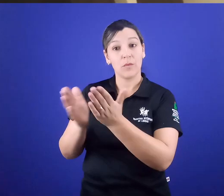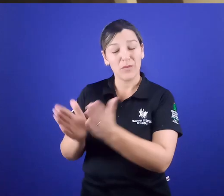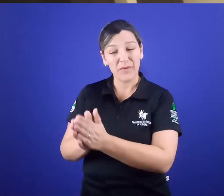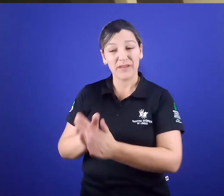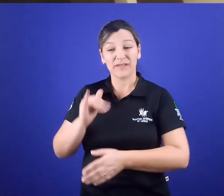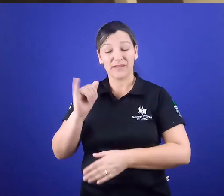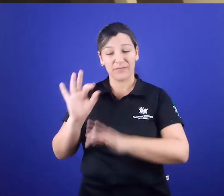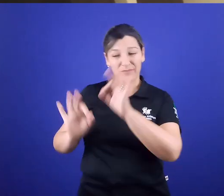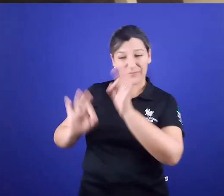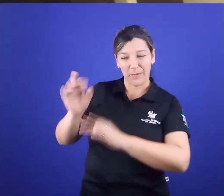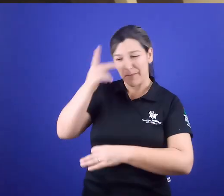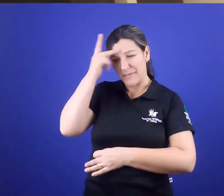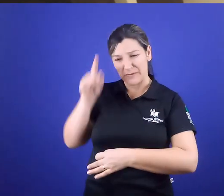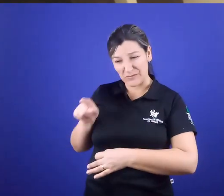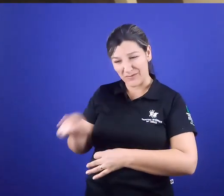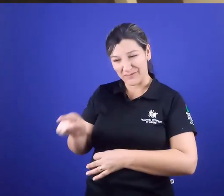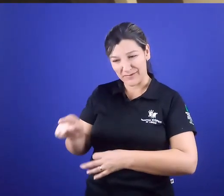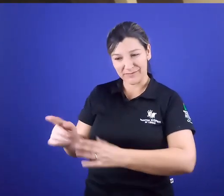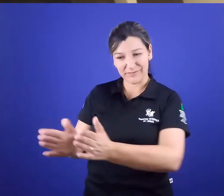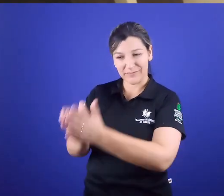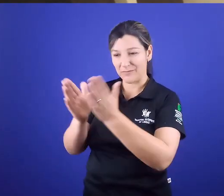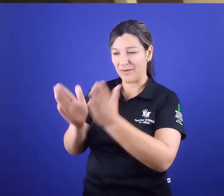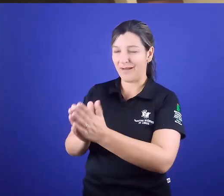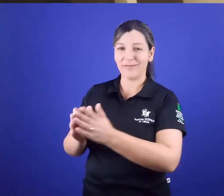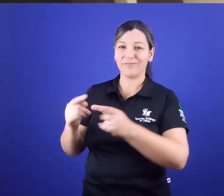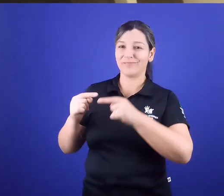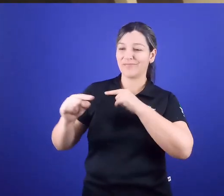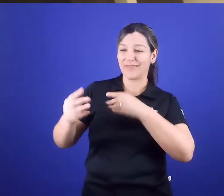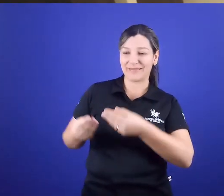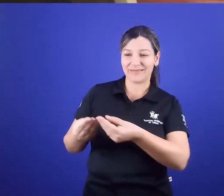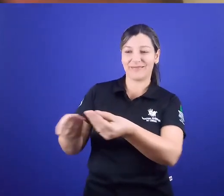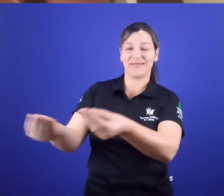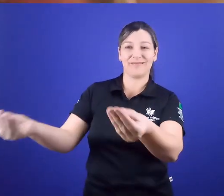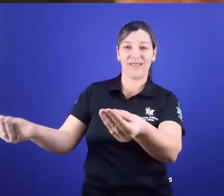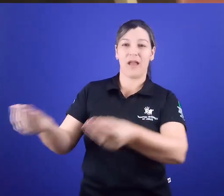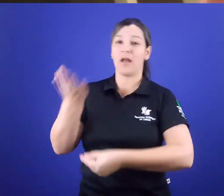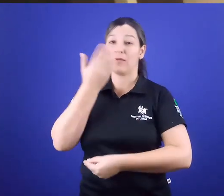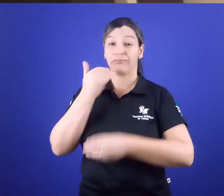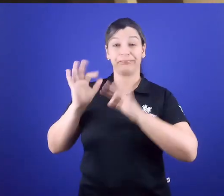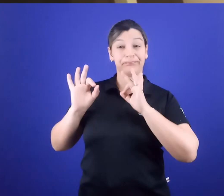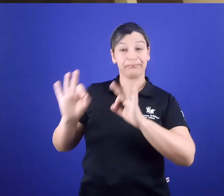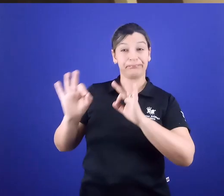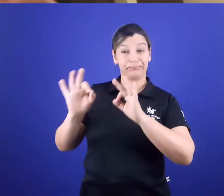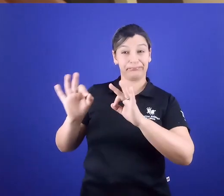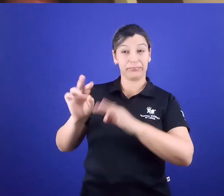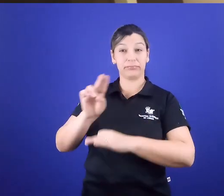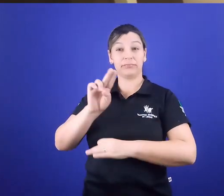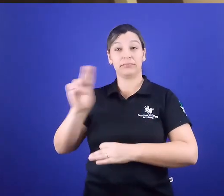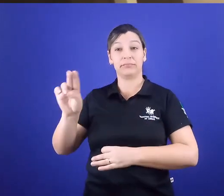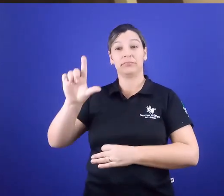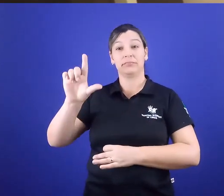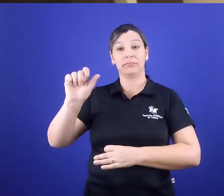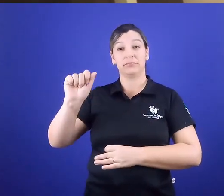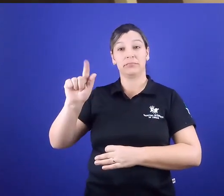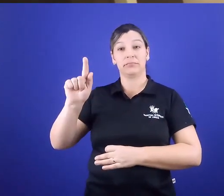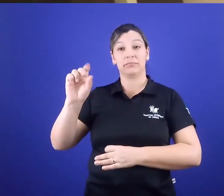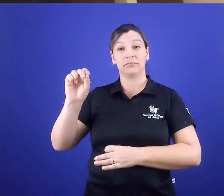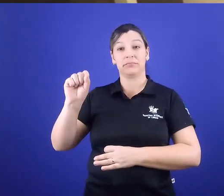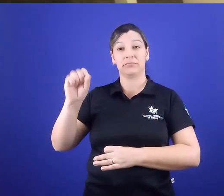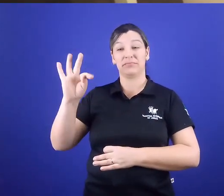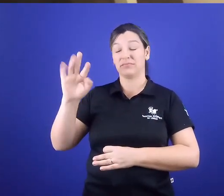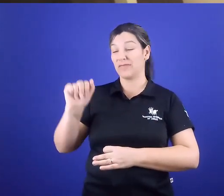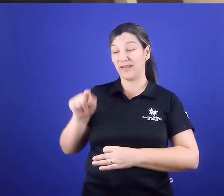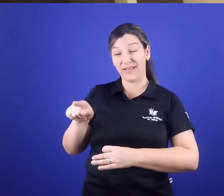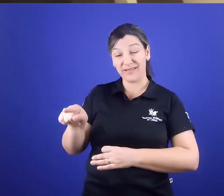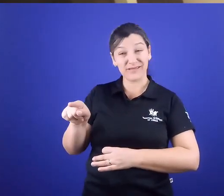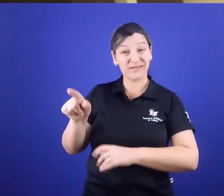mais humildes, eu não devo servir para elas lagosta. Ah, mas por que, Tetê? Estou servindo para ela o que há de melhor. Porque não é do paladar dela, não é